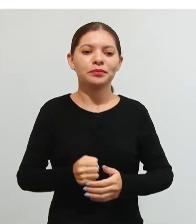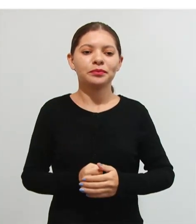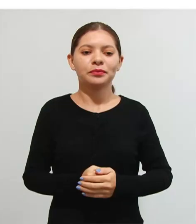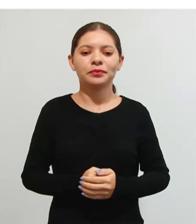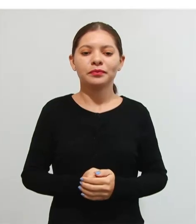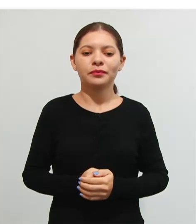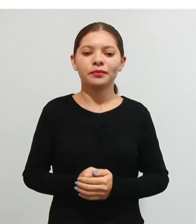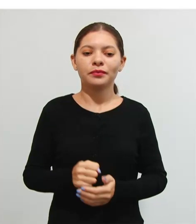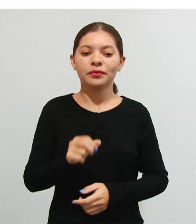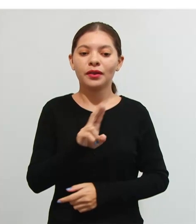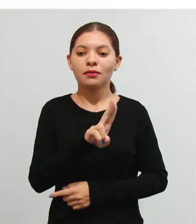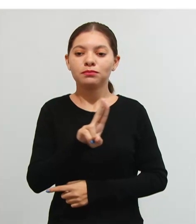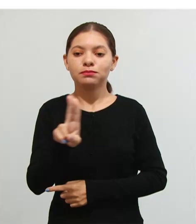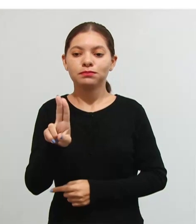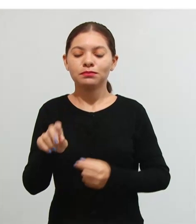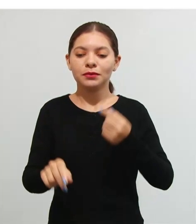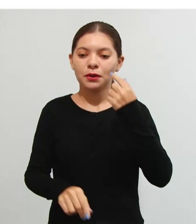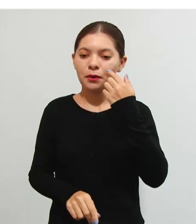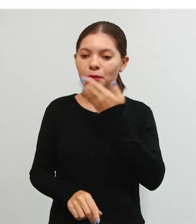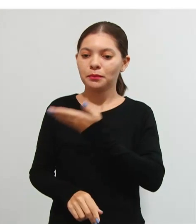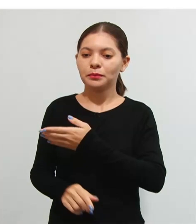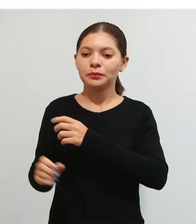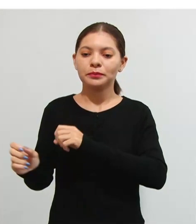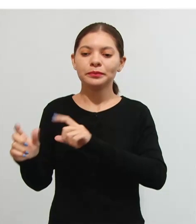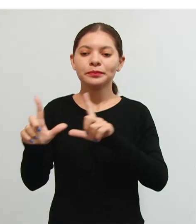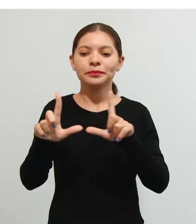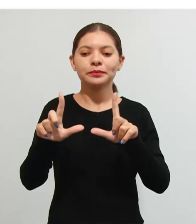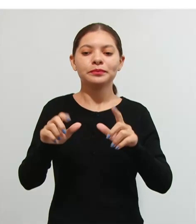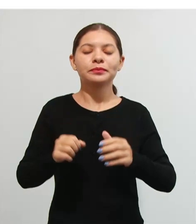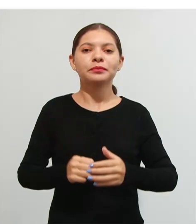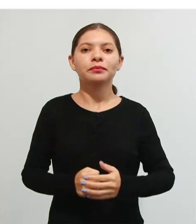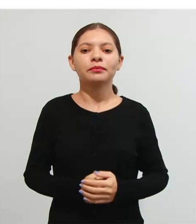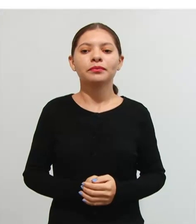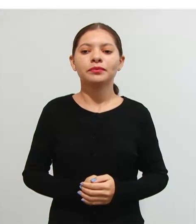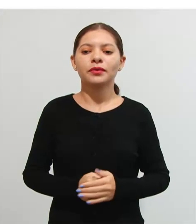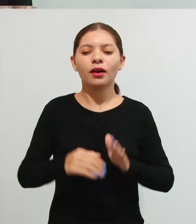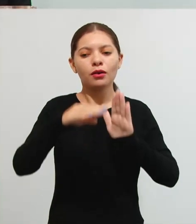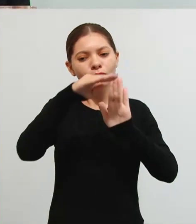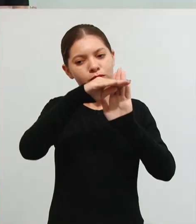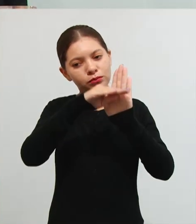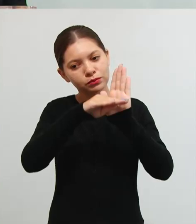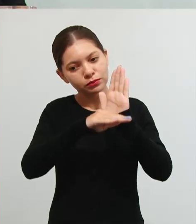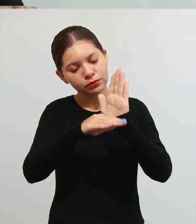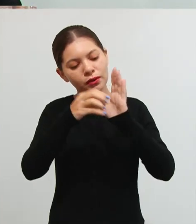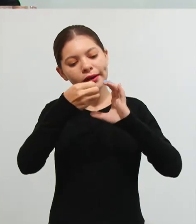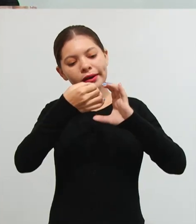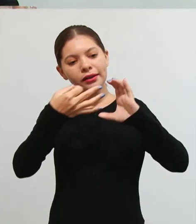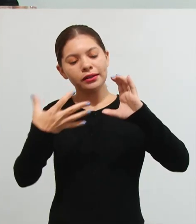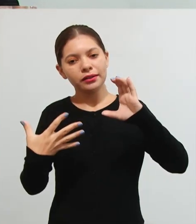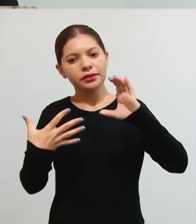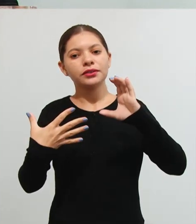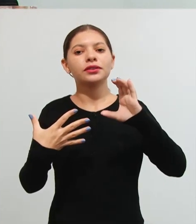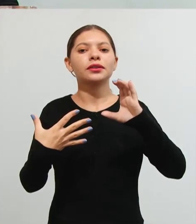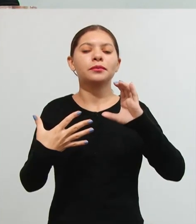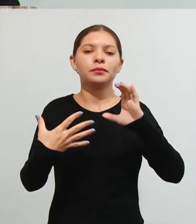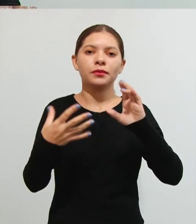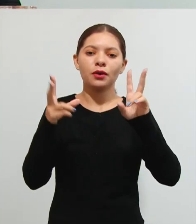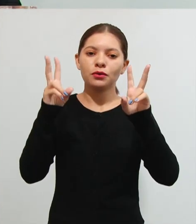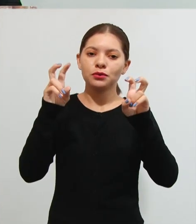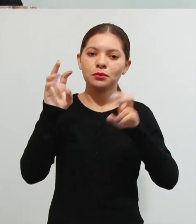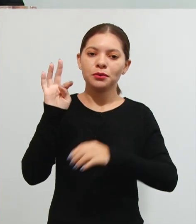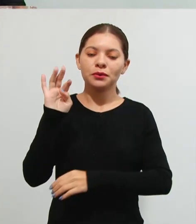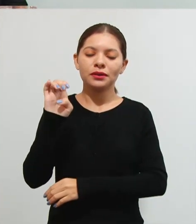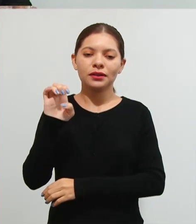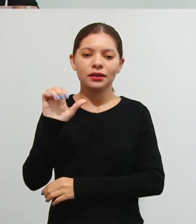dessa ecolalia. Então, essas aqui são as características, como eu disse, genéricas, né, sobre o TEA.